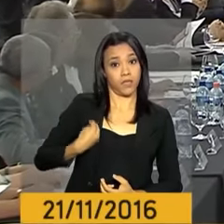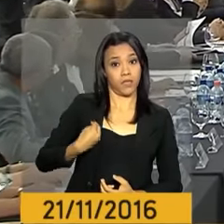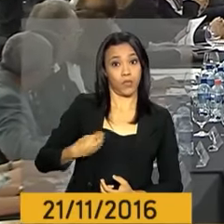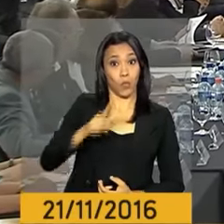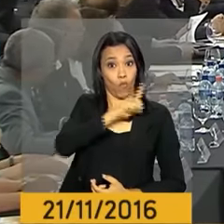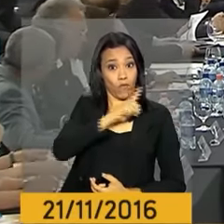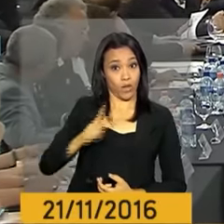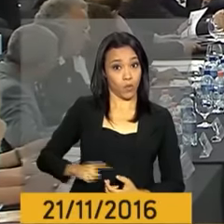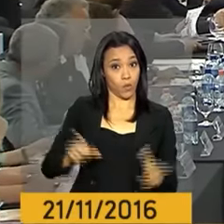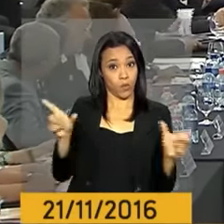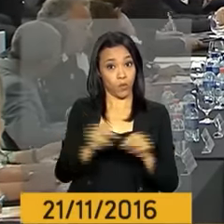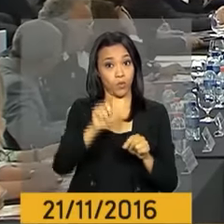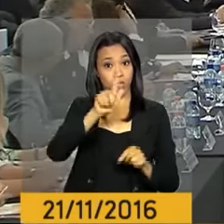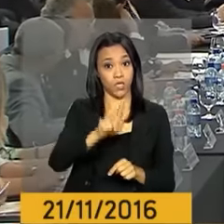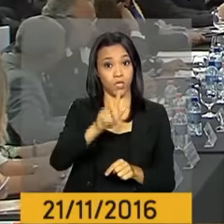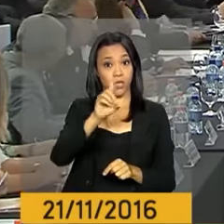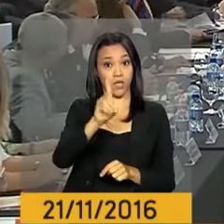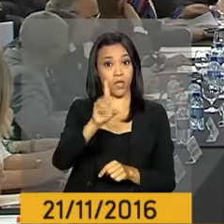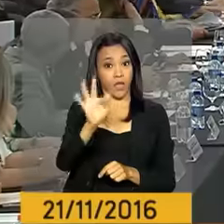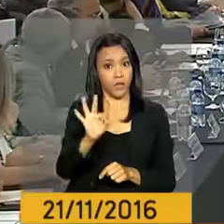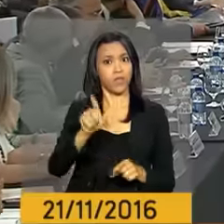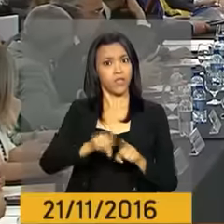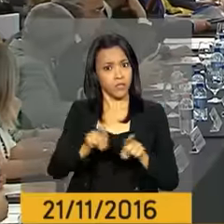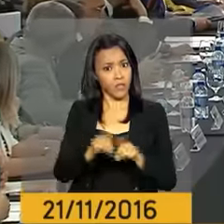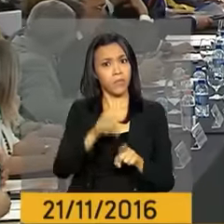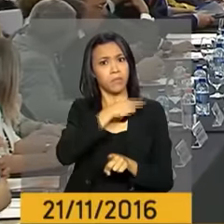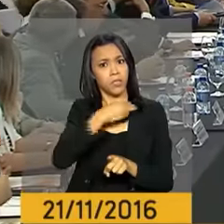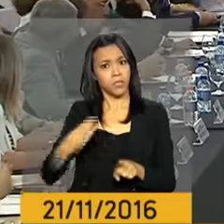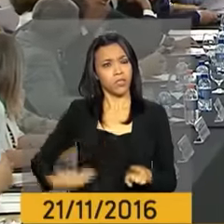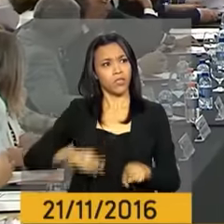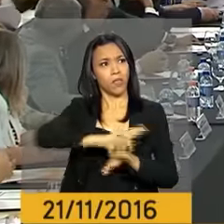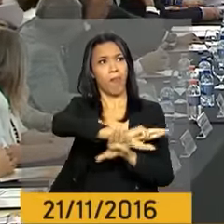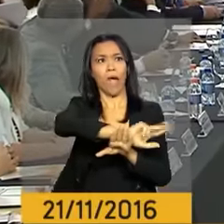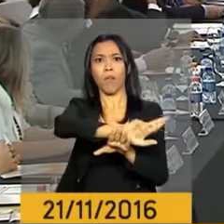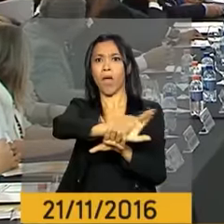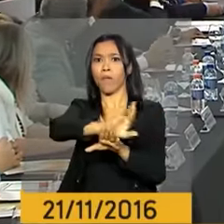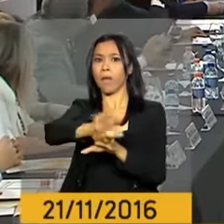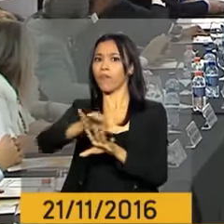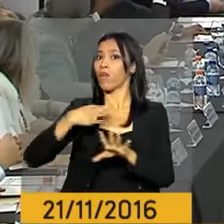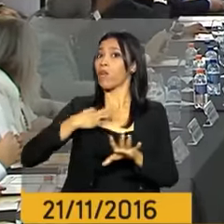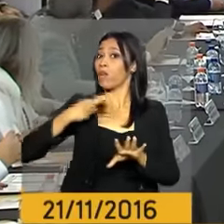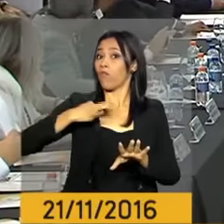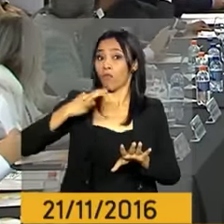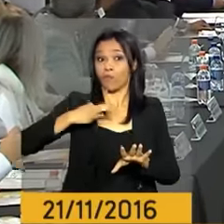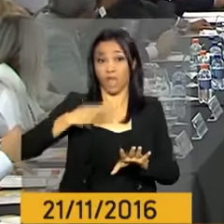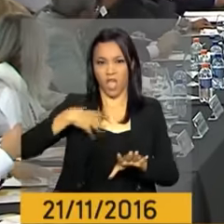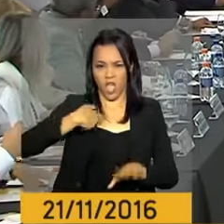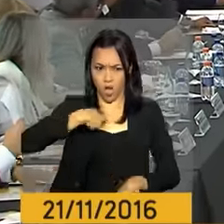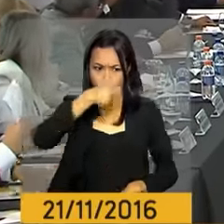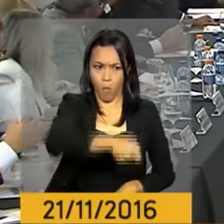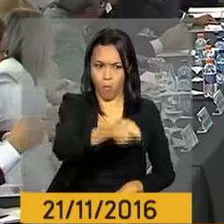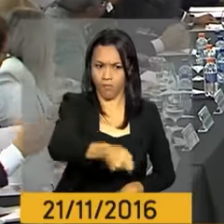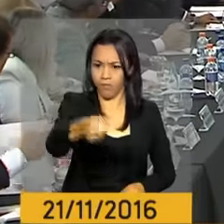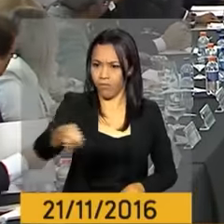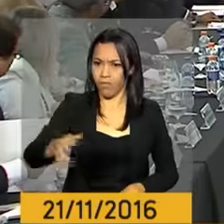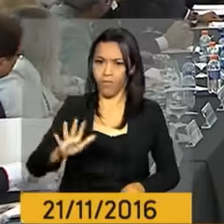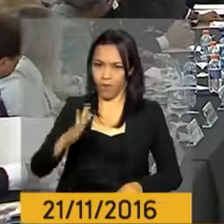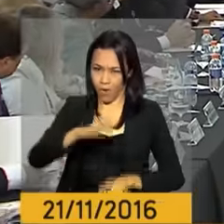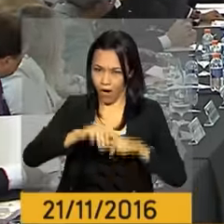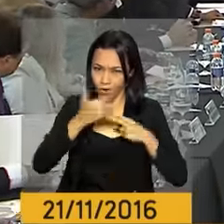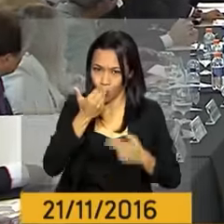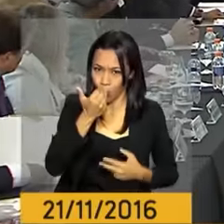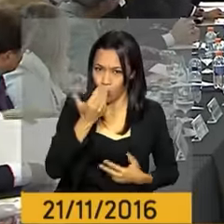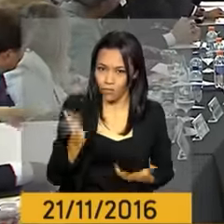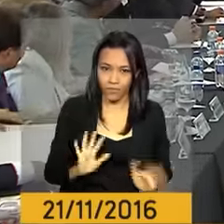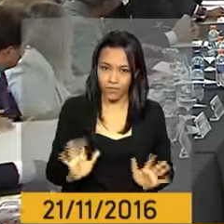Federal, também temos os ministros de Estado todos, que até vou dizer, vieram espontaneamente. Não foi por causa do almoço, que agora